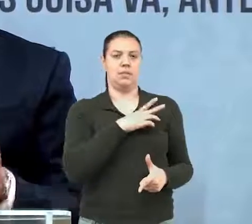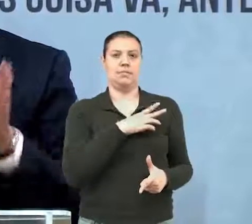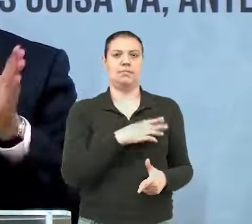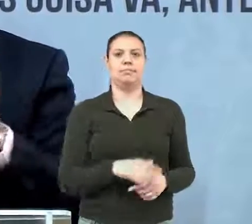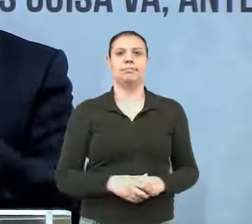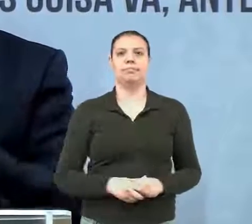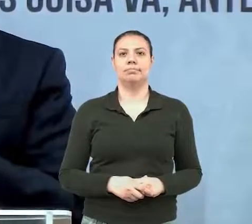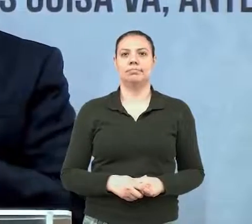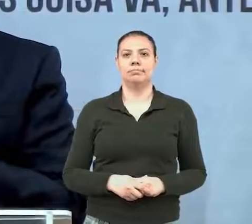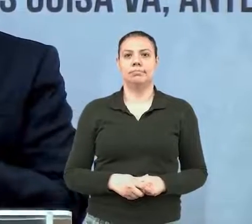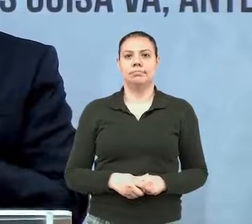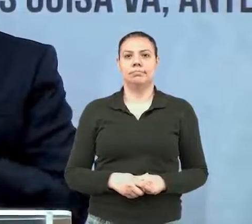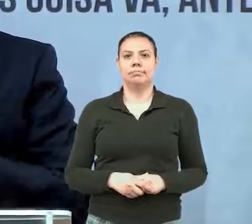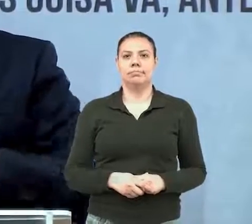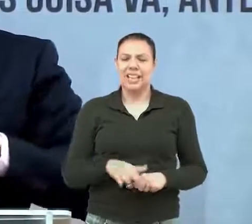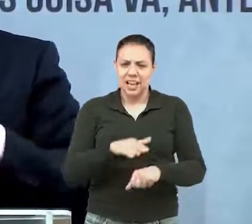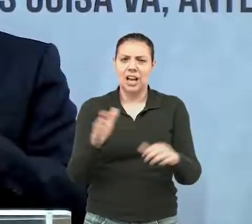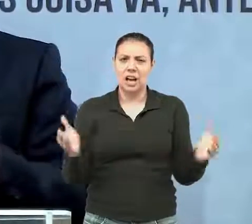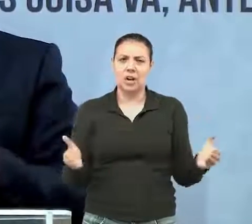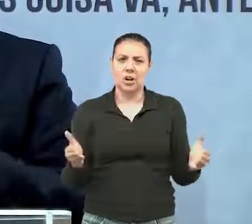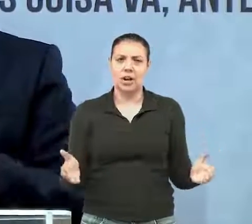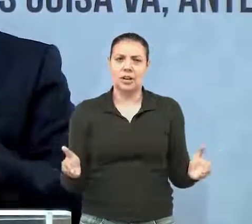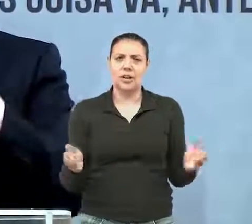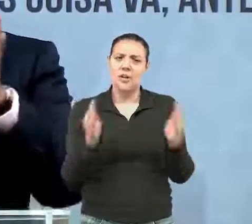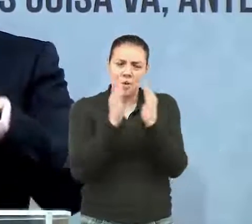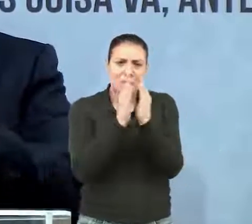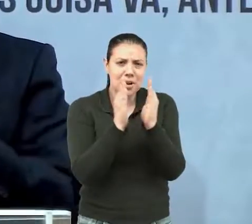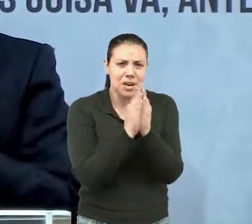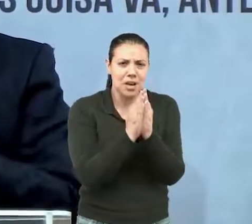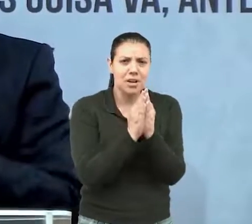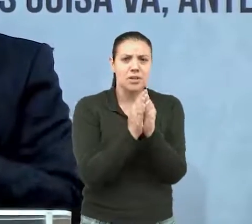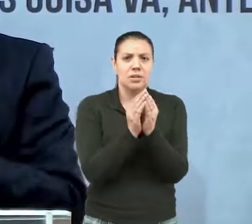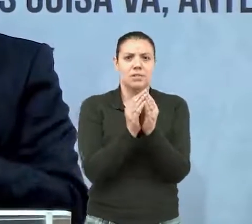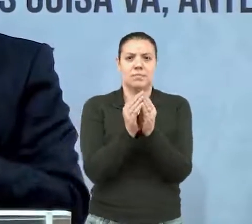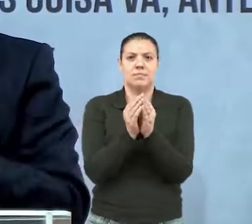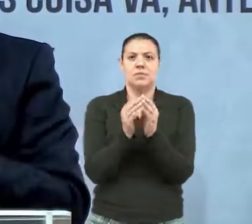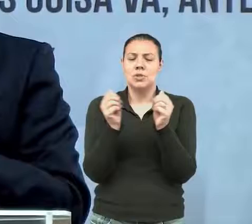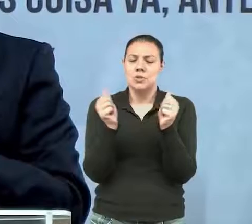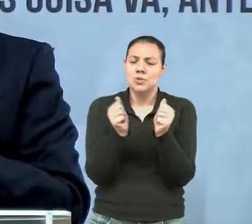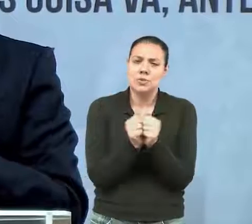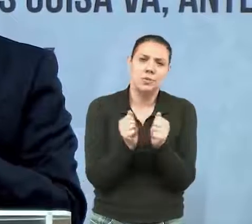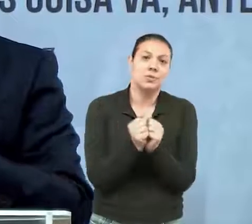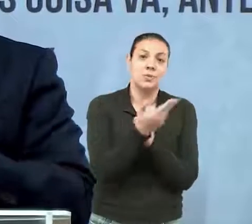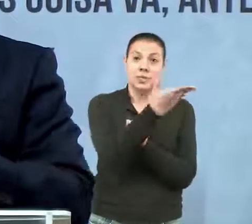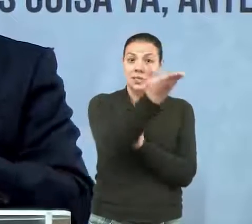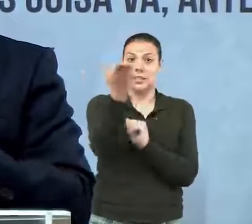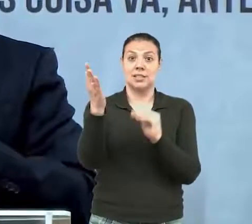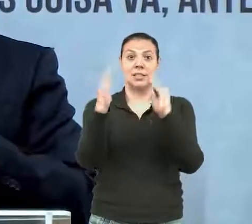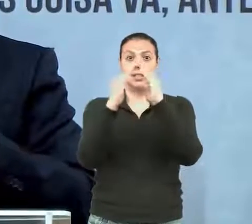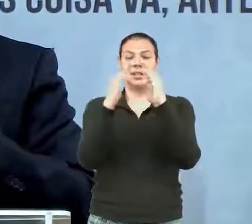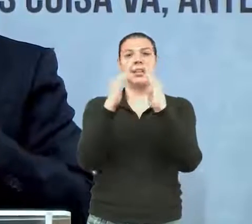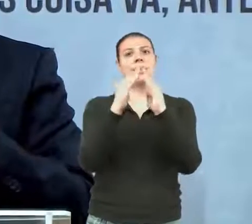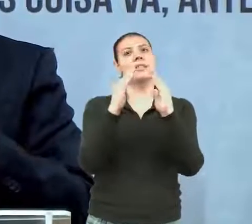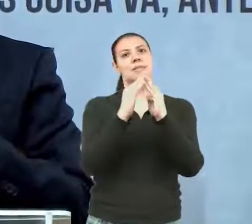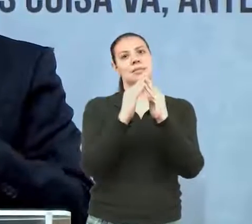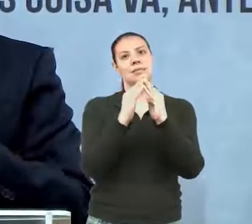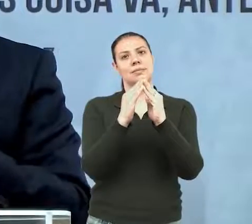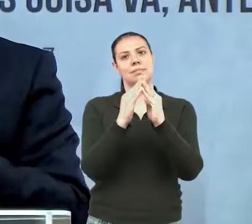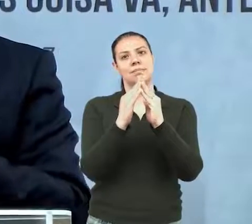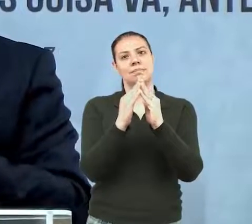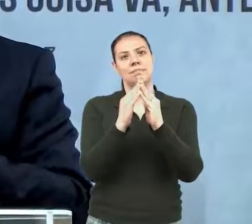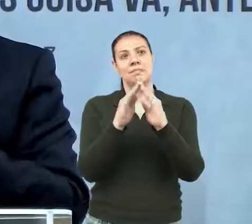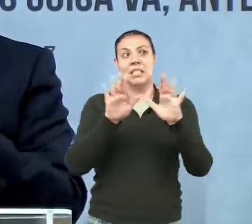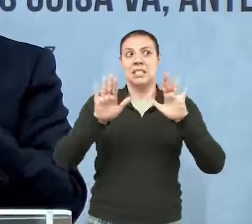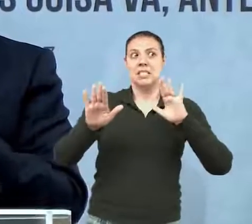vitoriosamente. Eu conclamo você agora para nós orarmos juntos, aí na sua casa. Eu não sei como é que você está,